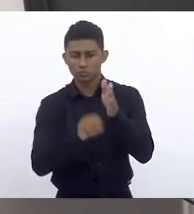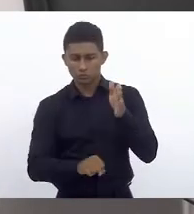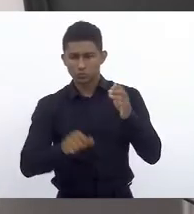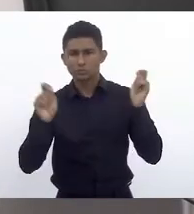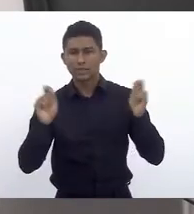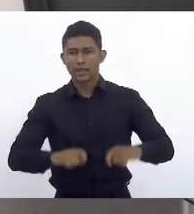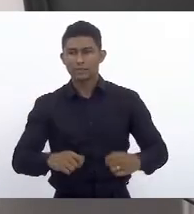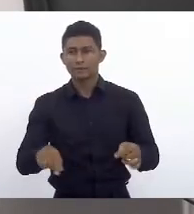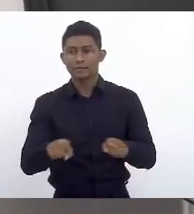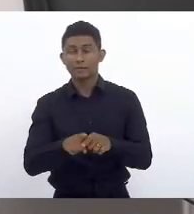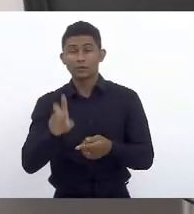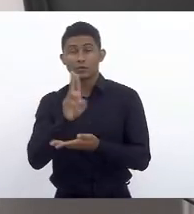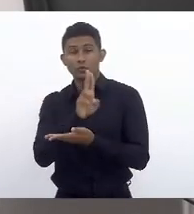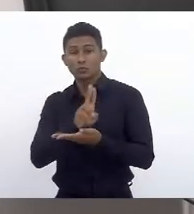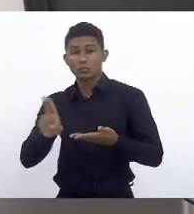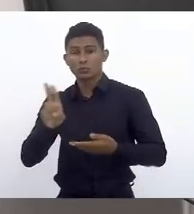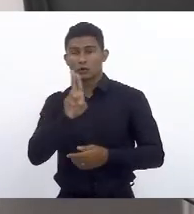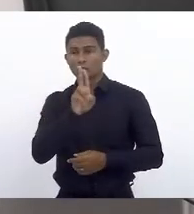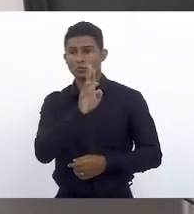na Universidade Federal